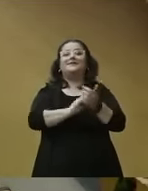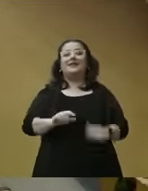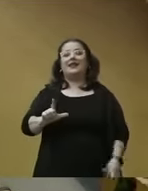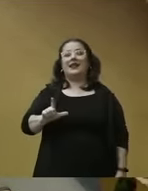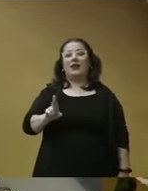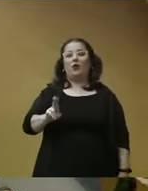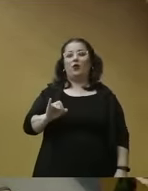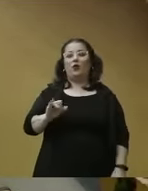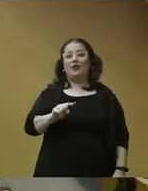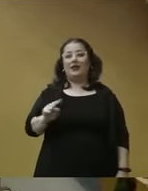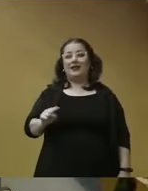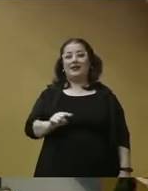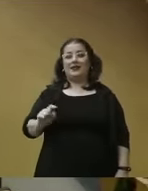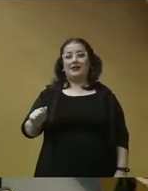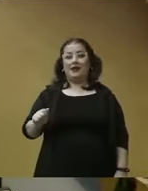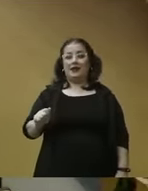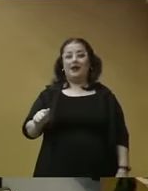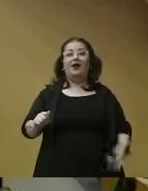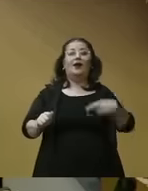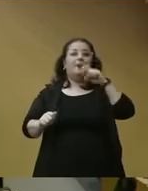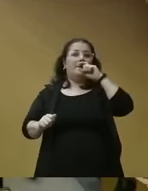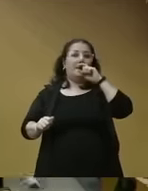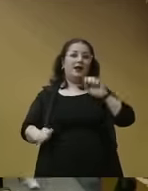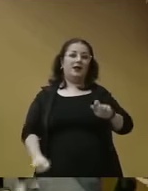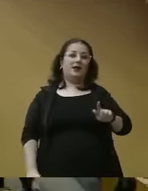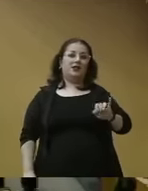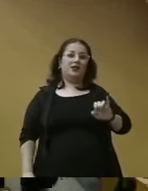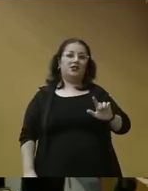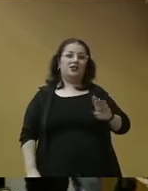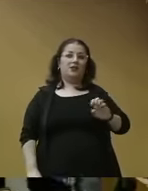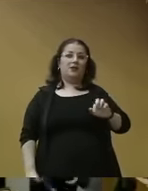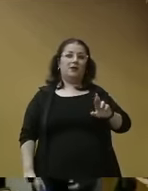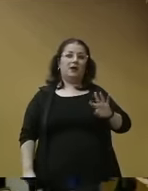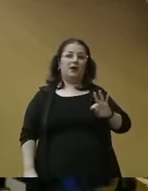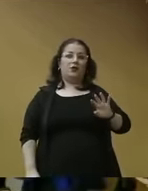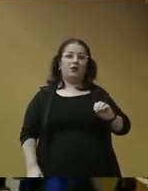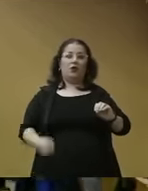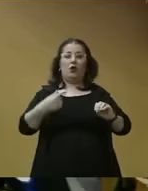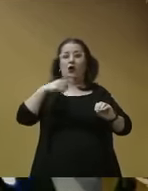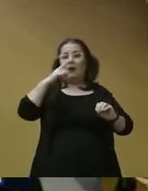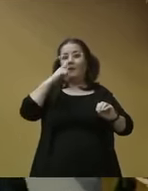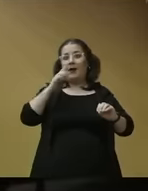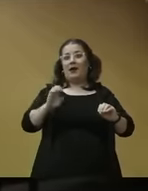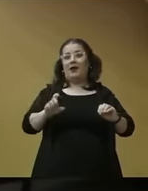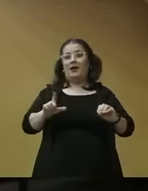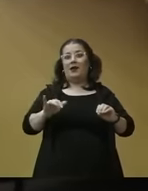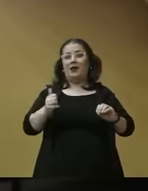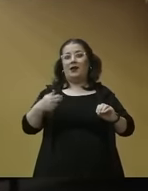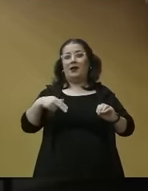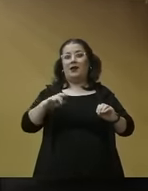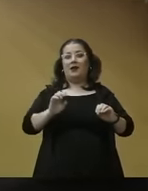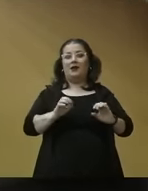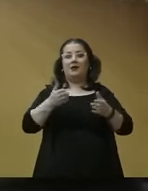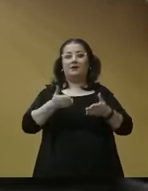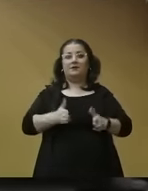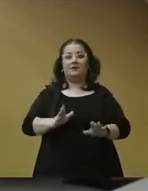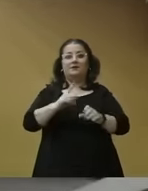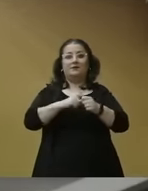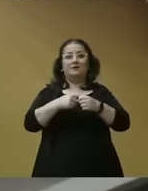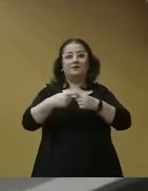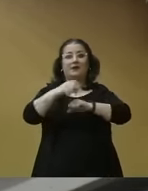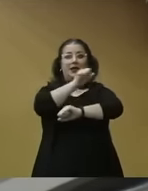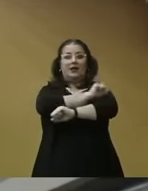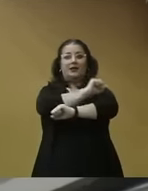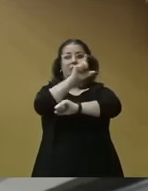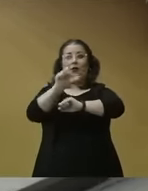Luísa Roloff Falk, filha de Gilberto Falk, Eliane Roloff Falk, natural de São Lourenço do